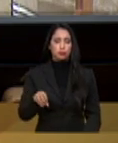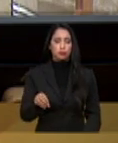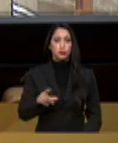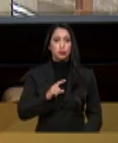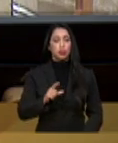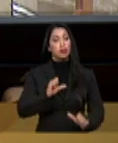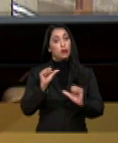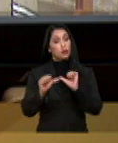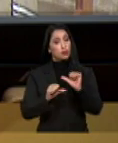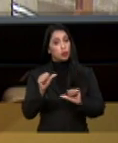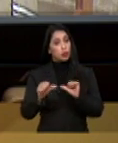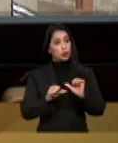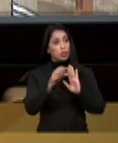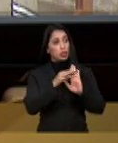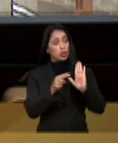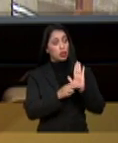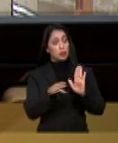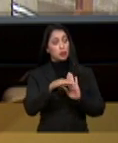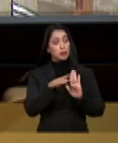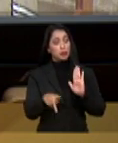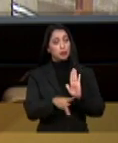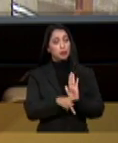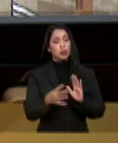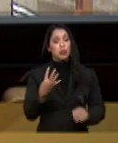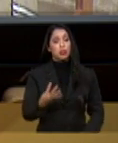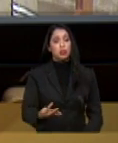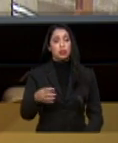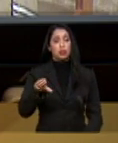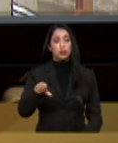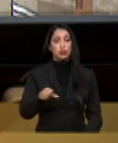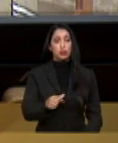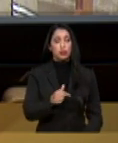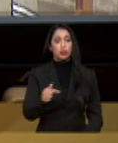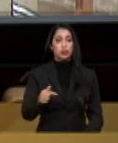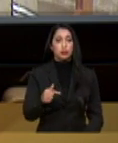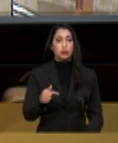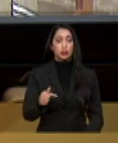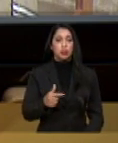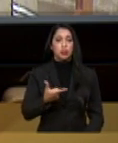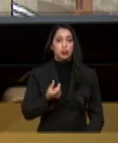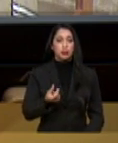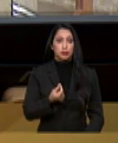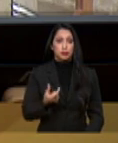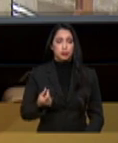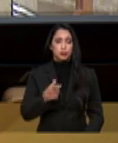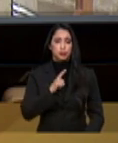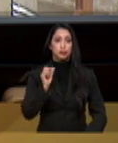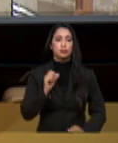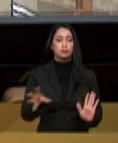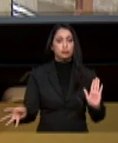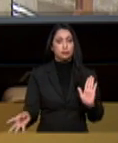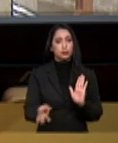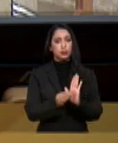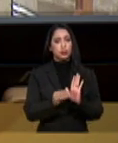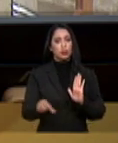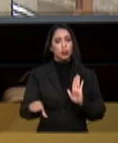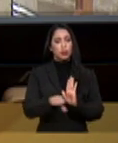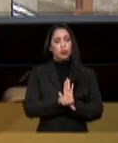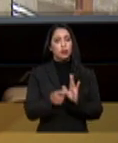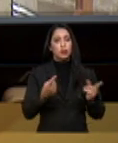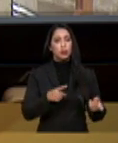foi alterado pela Medida Provisória 497, de 2010, que incluiu os crimes